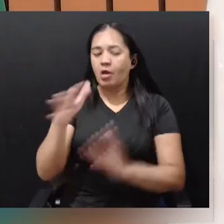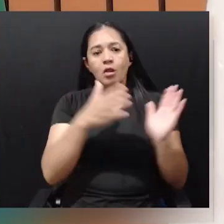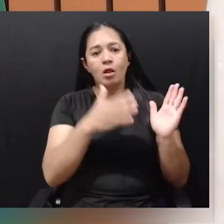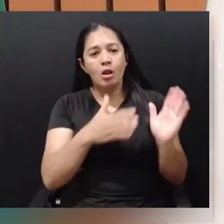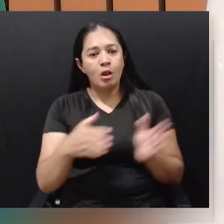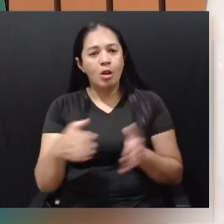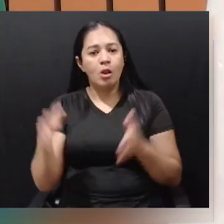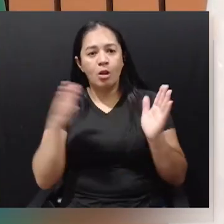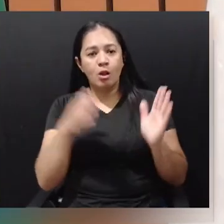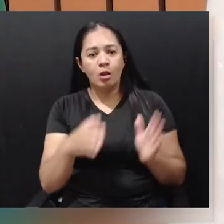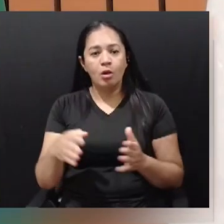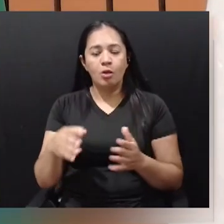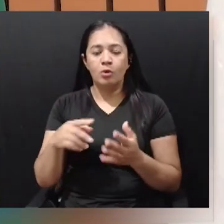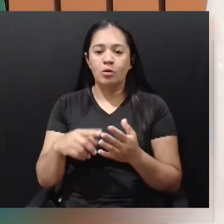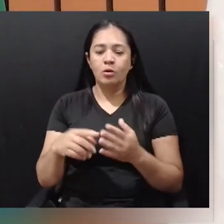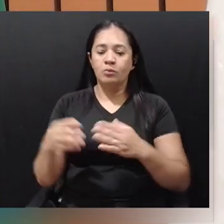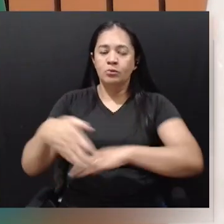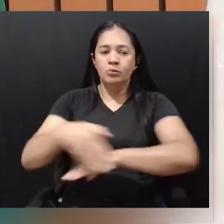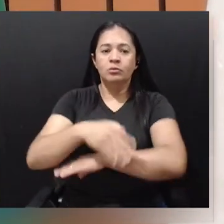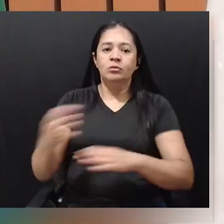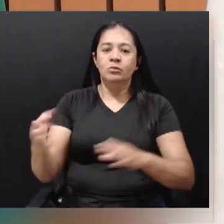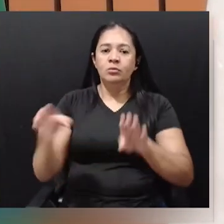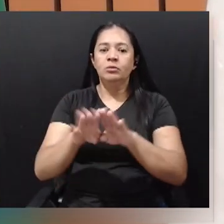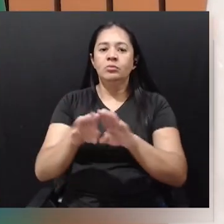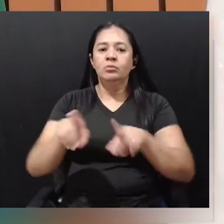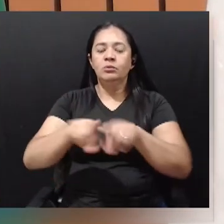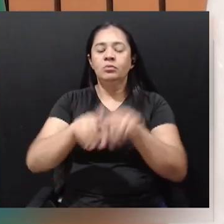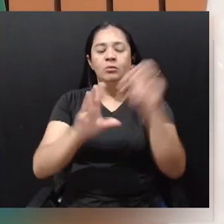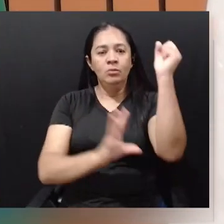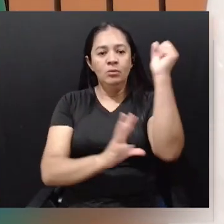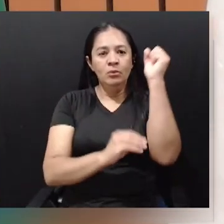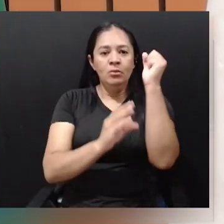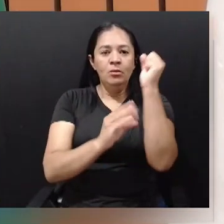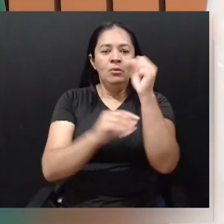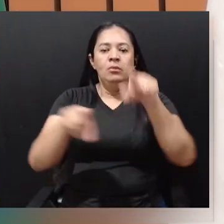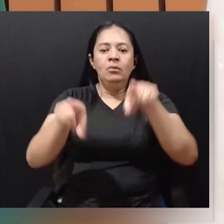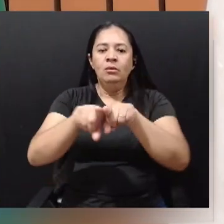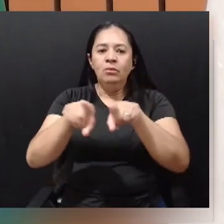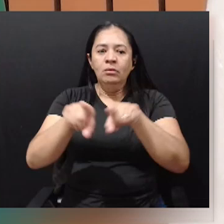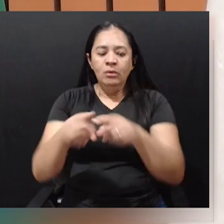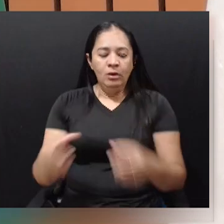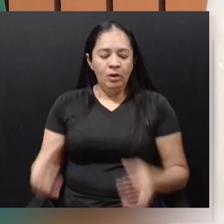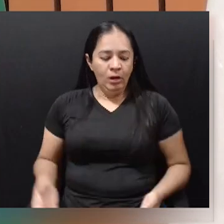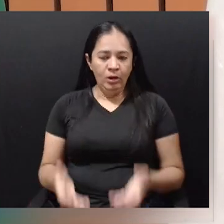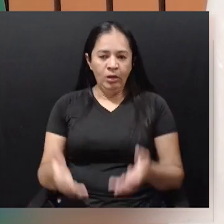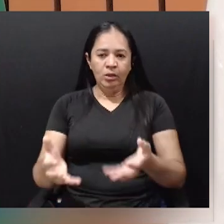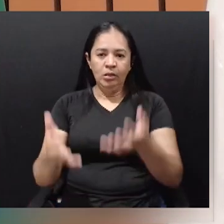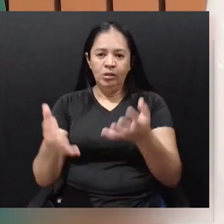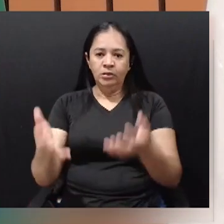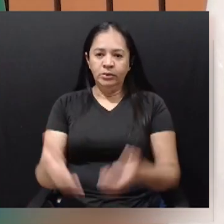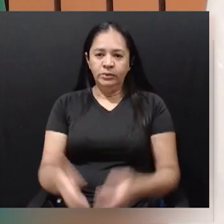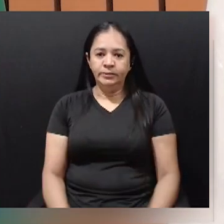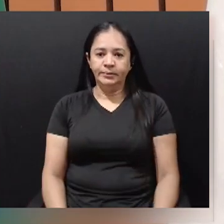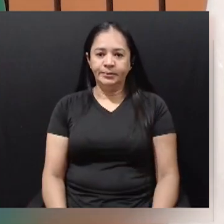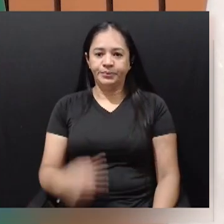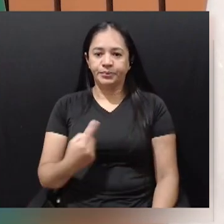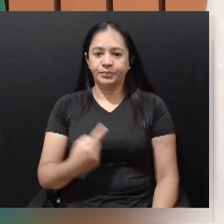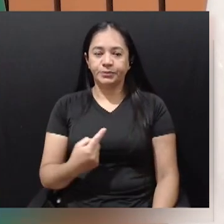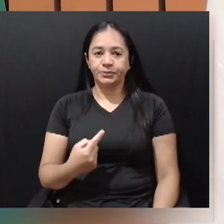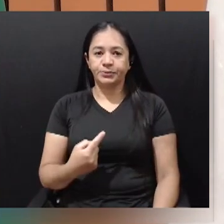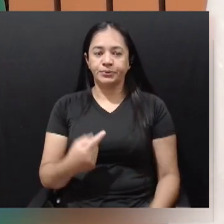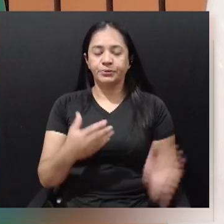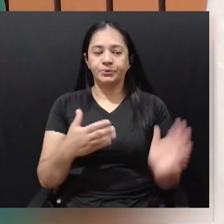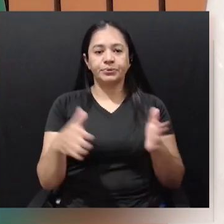de ruas e as burocracias, como também incentivar, né, os nossos produtores locais da cidade de